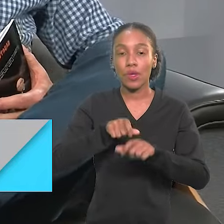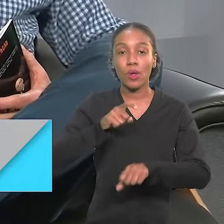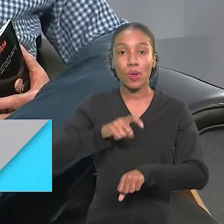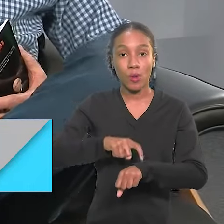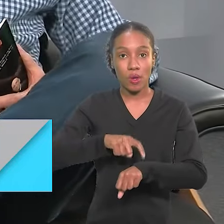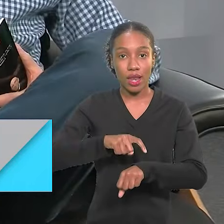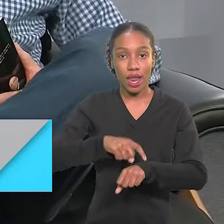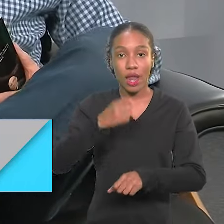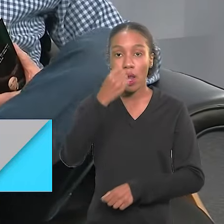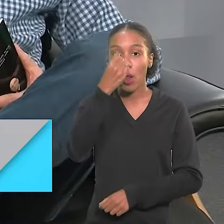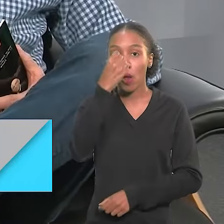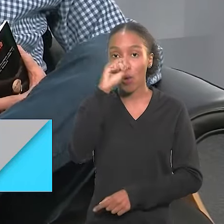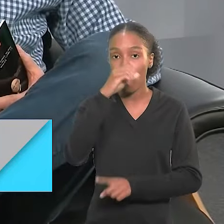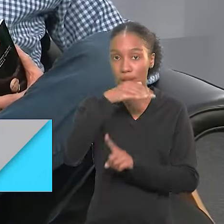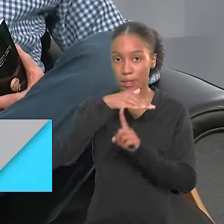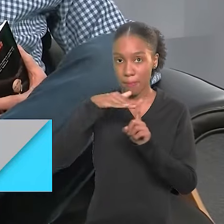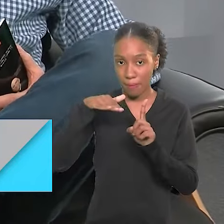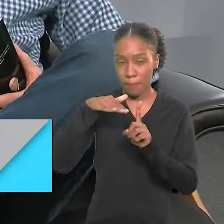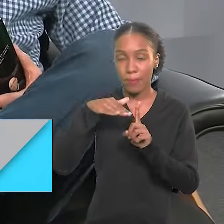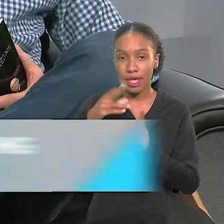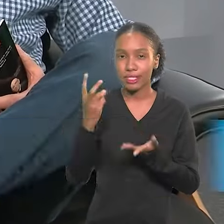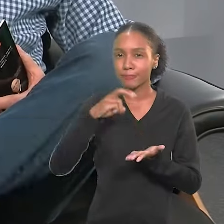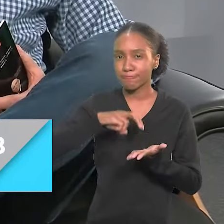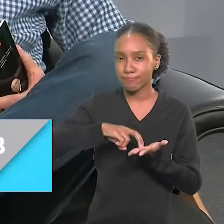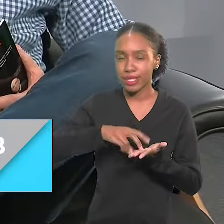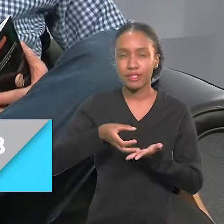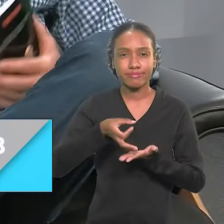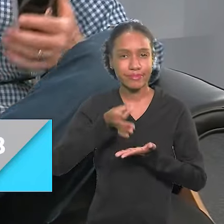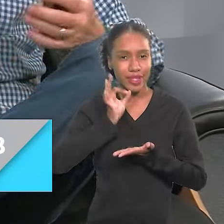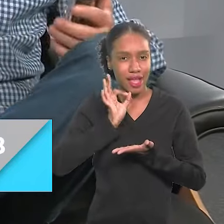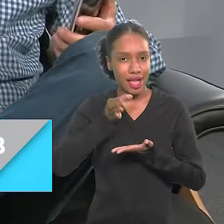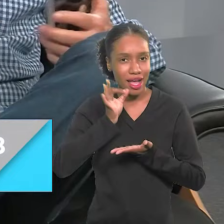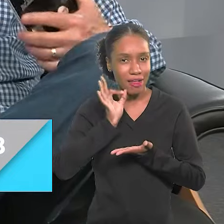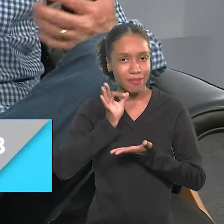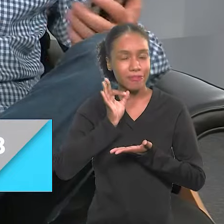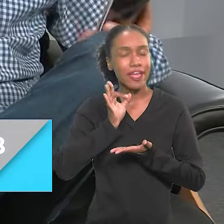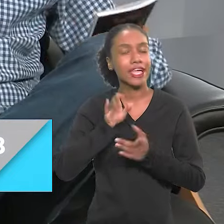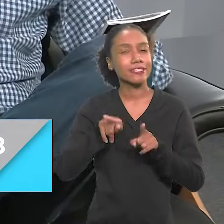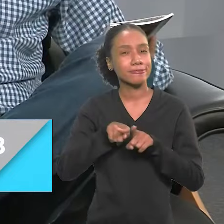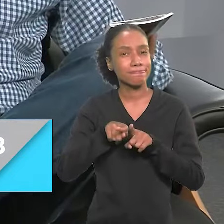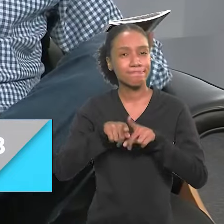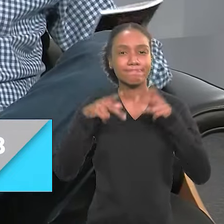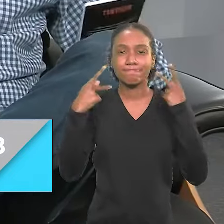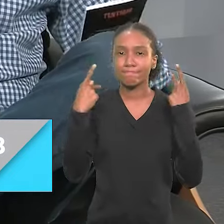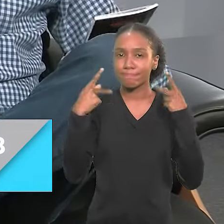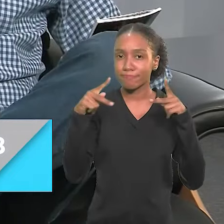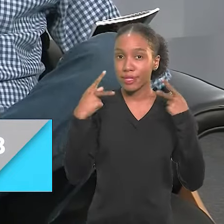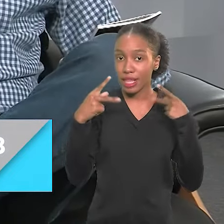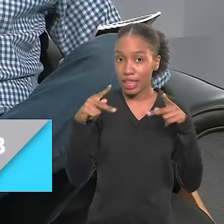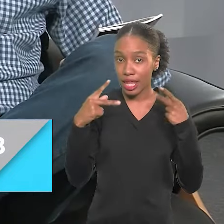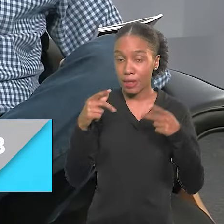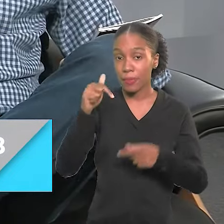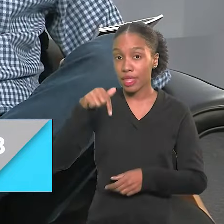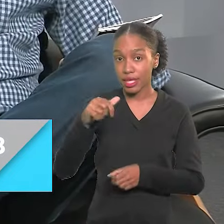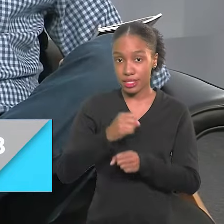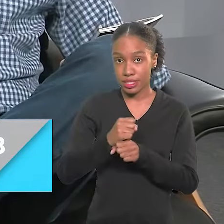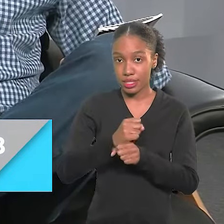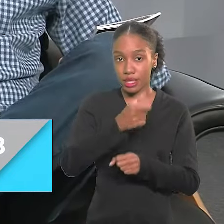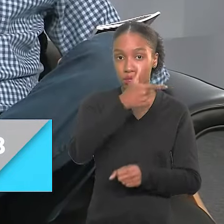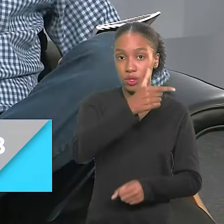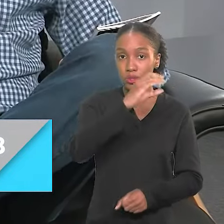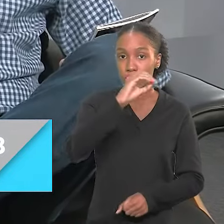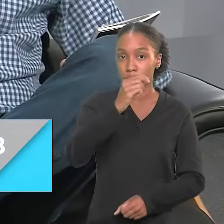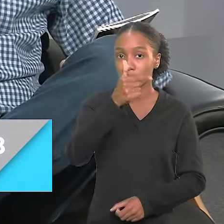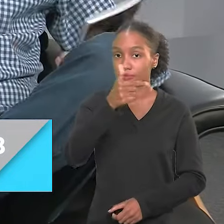às 8:30 da manhã com café e assim nós temos sempre uma palavra estamos em ano de